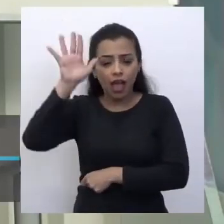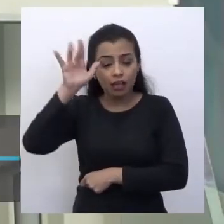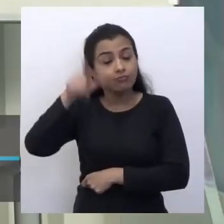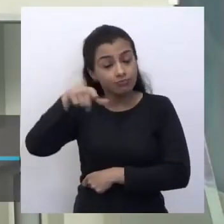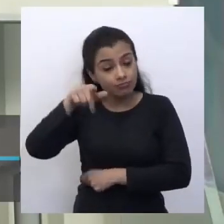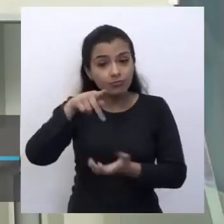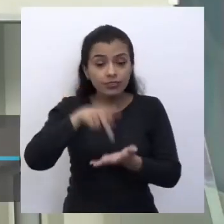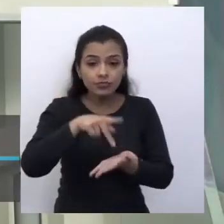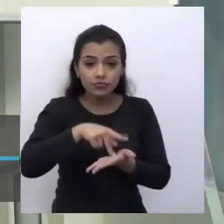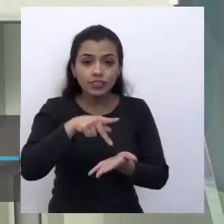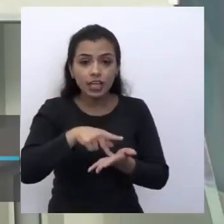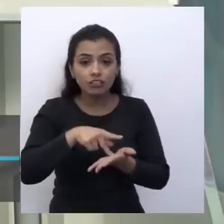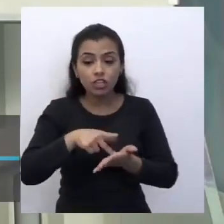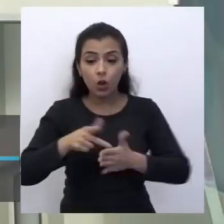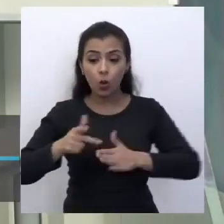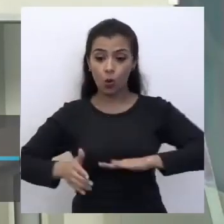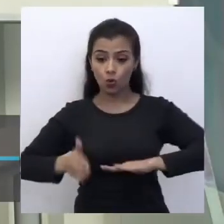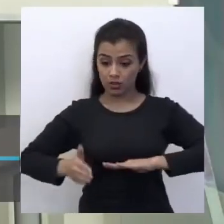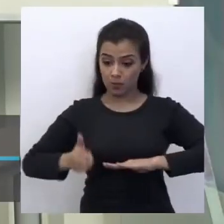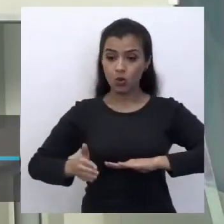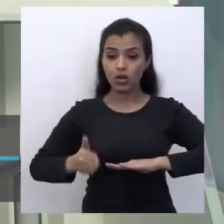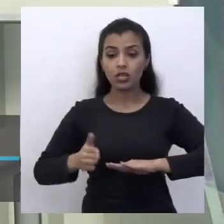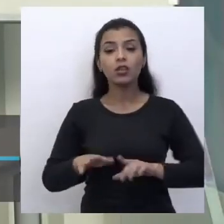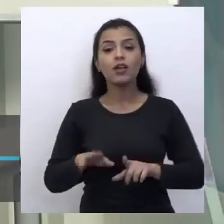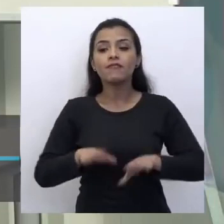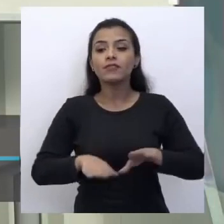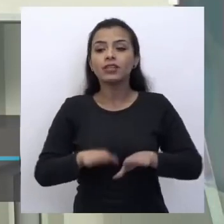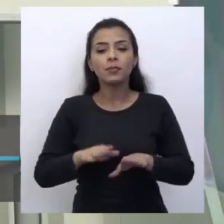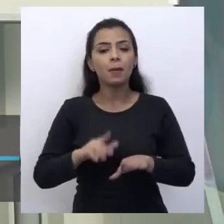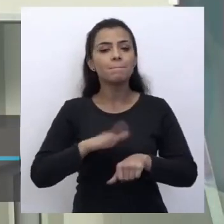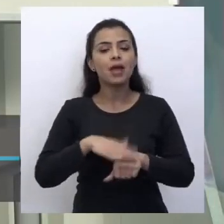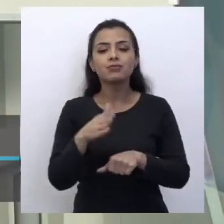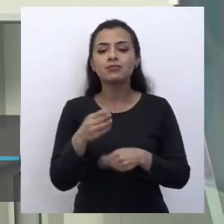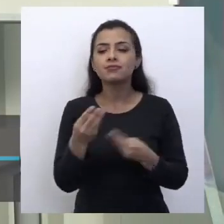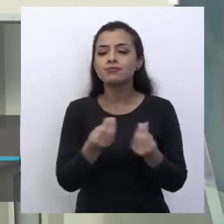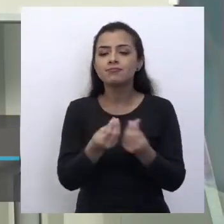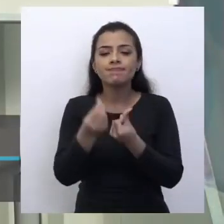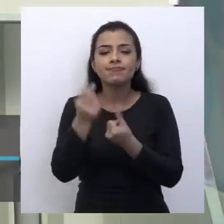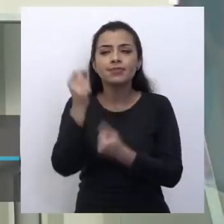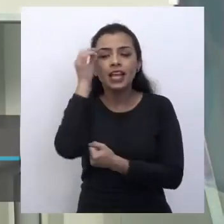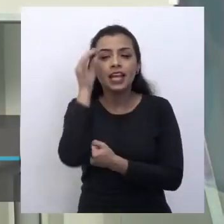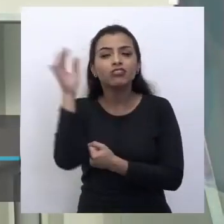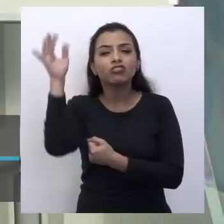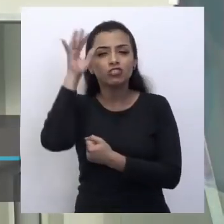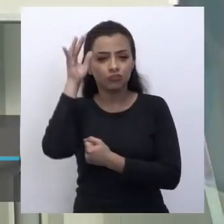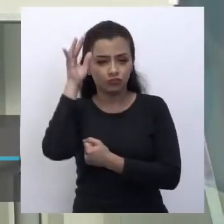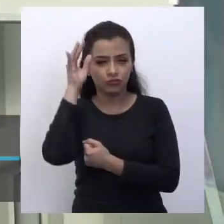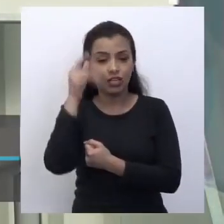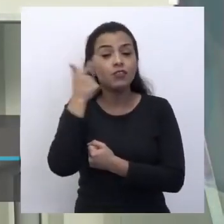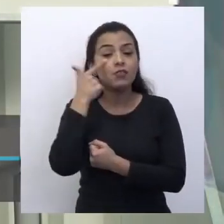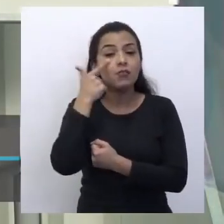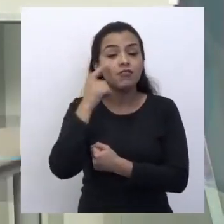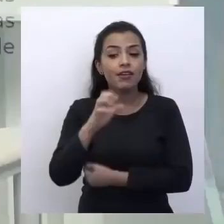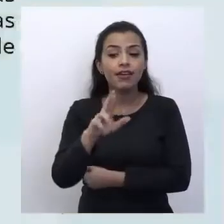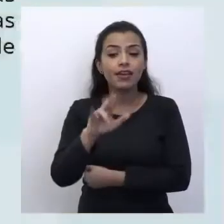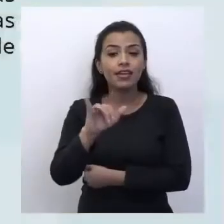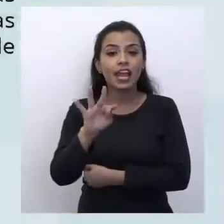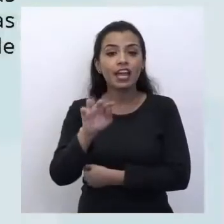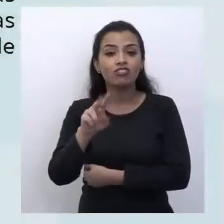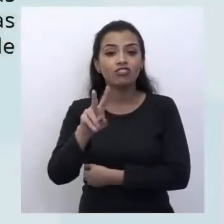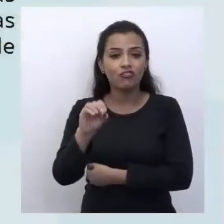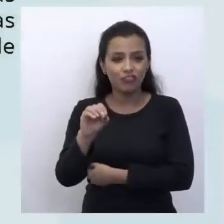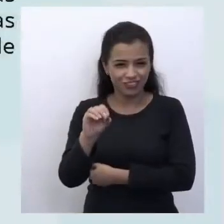traz elementos diferentes que para nós podemos chamar de criativos. Vamos lá para a definição. Então, o teatro